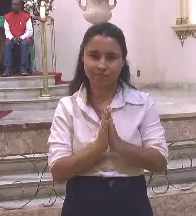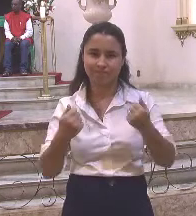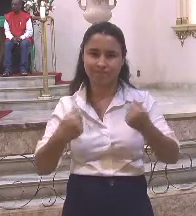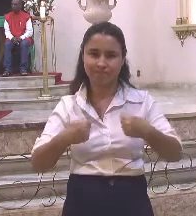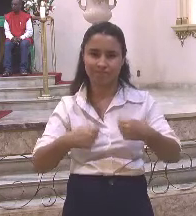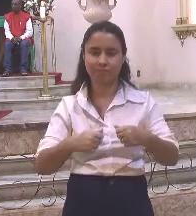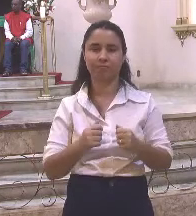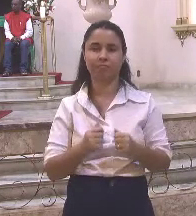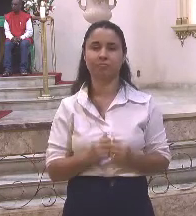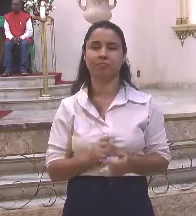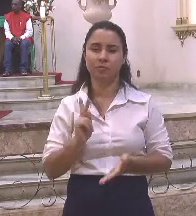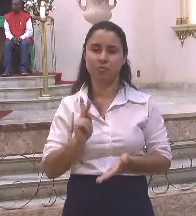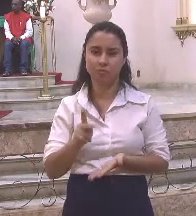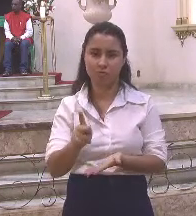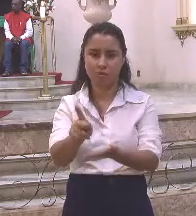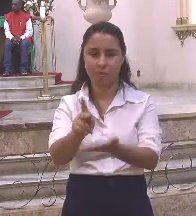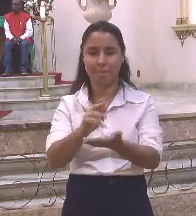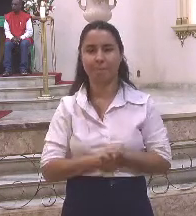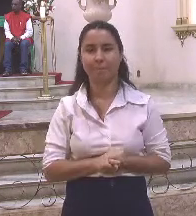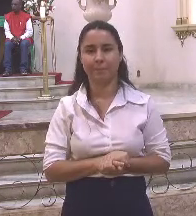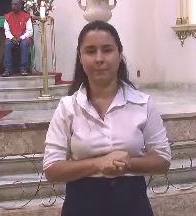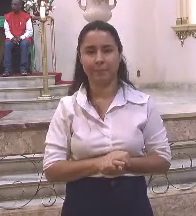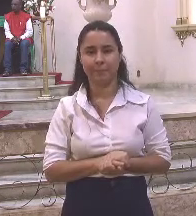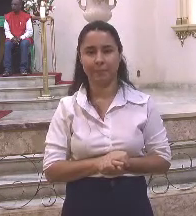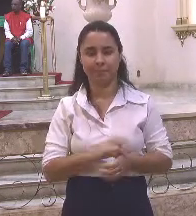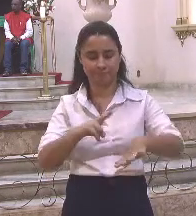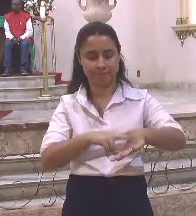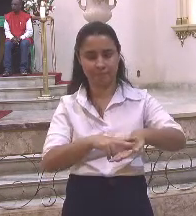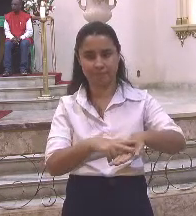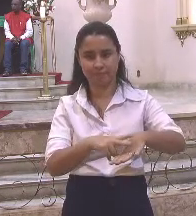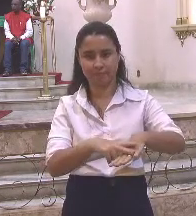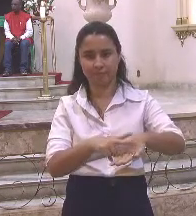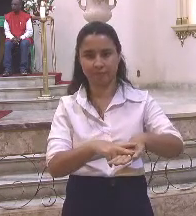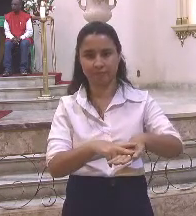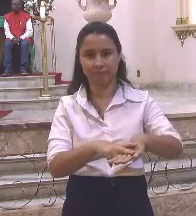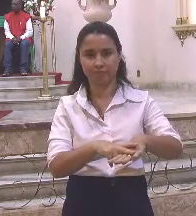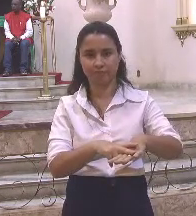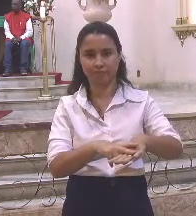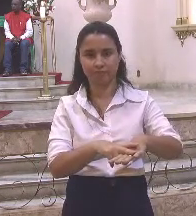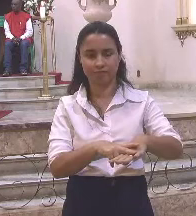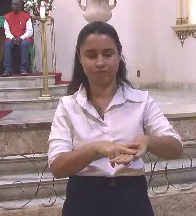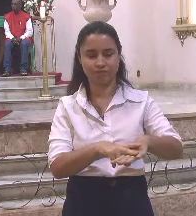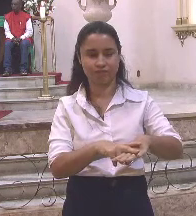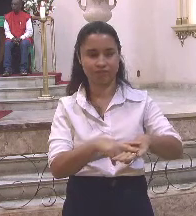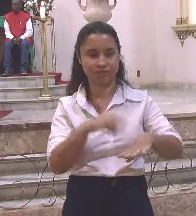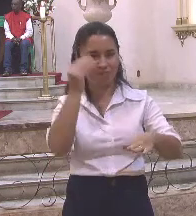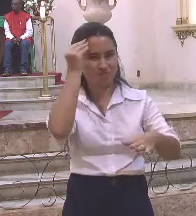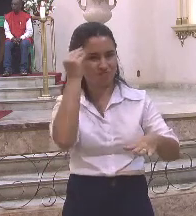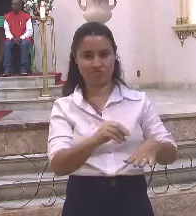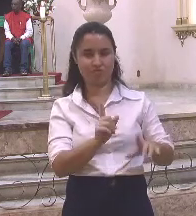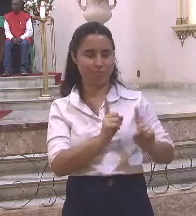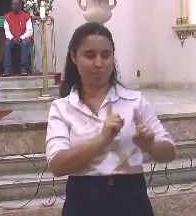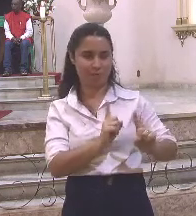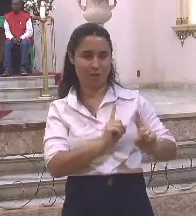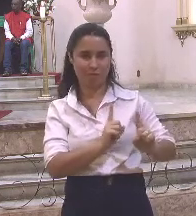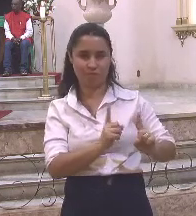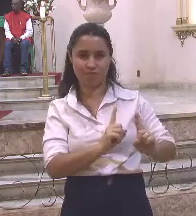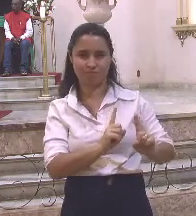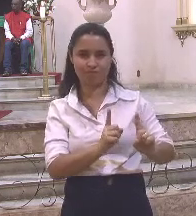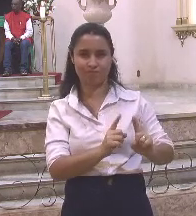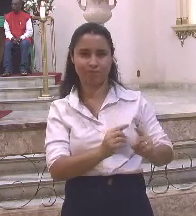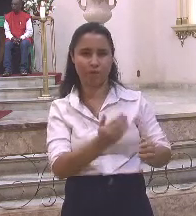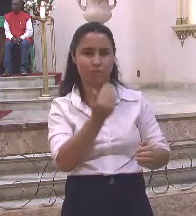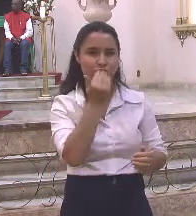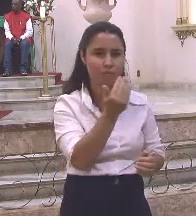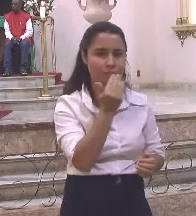perseverança. A viúva não desistiu de suplicar sua causa a um homem